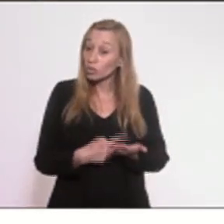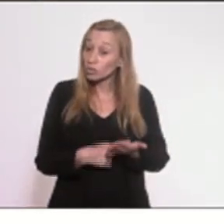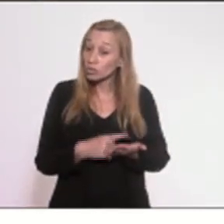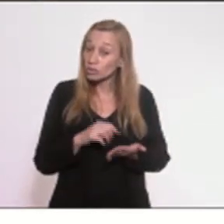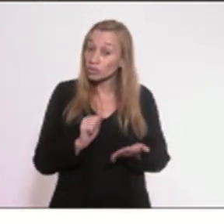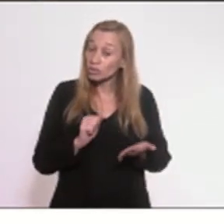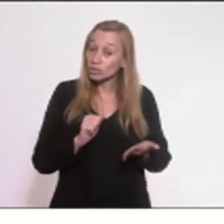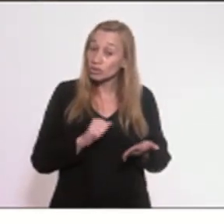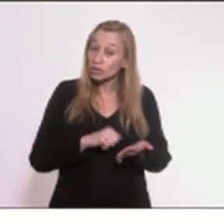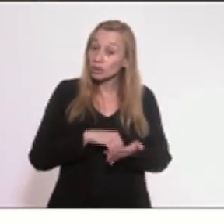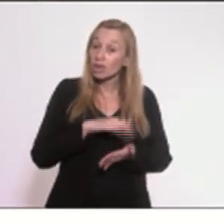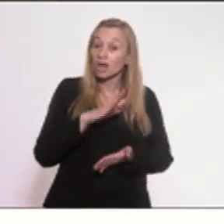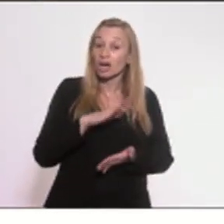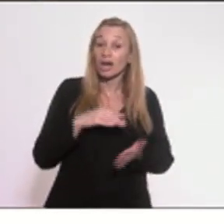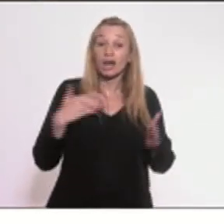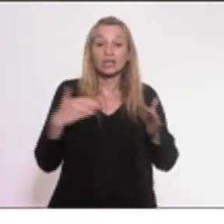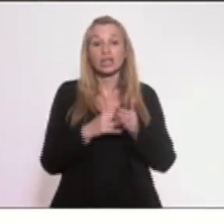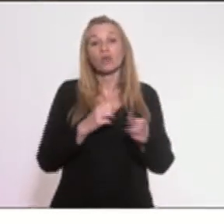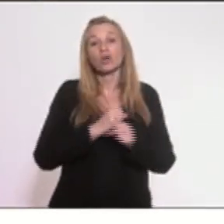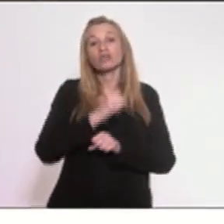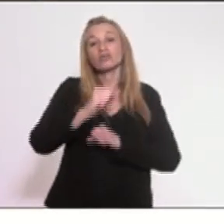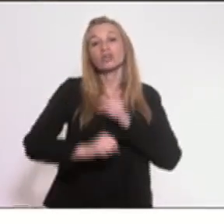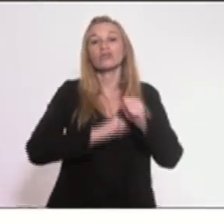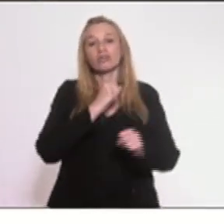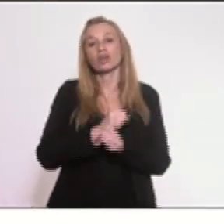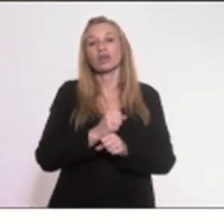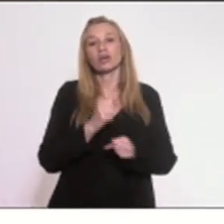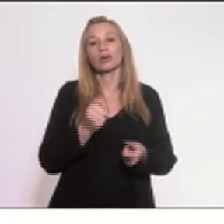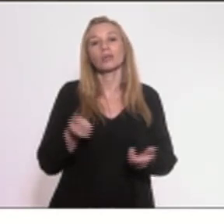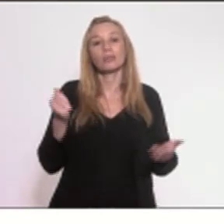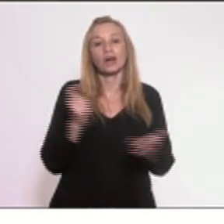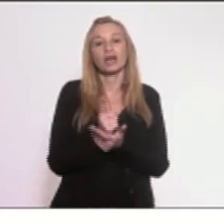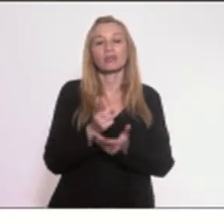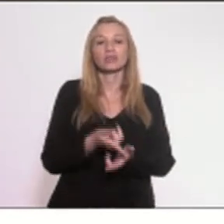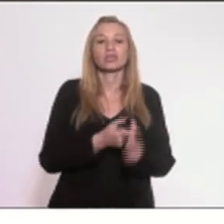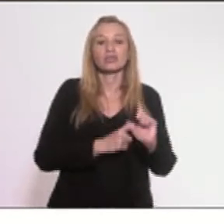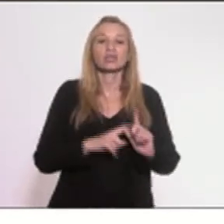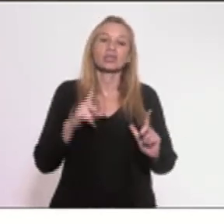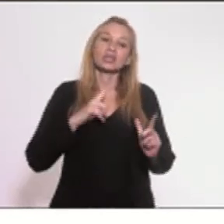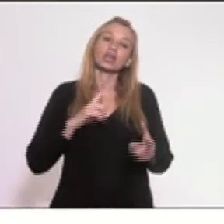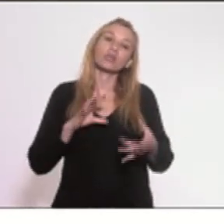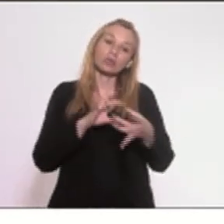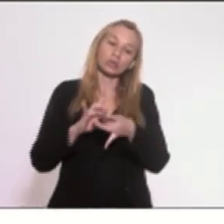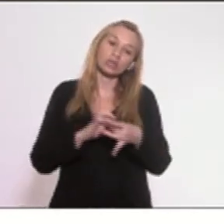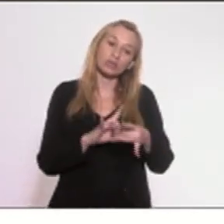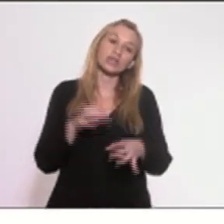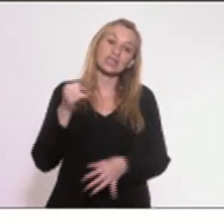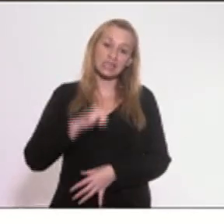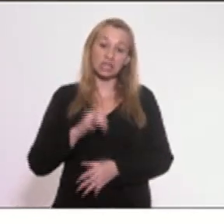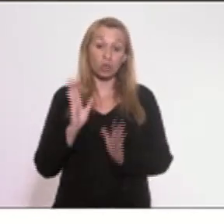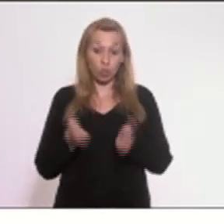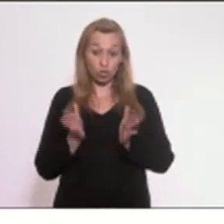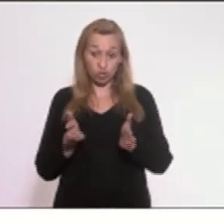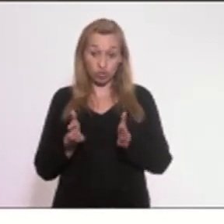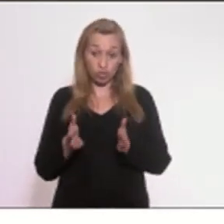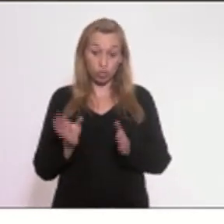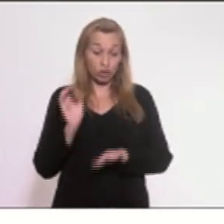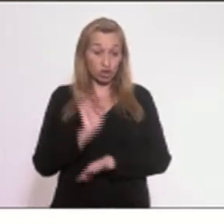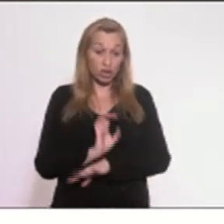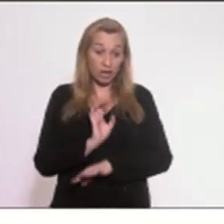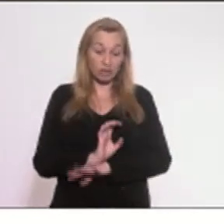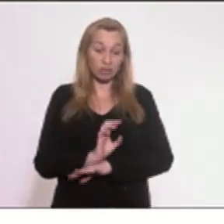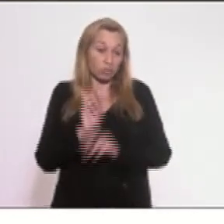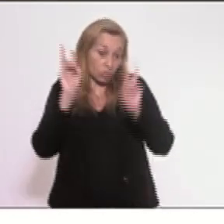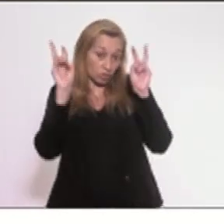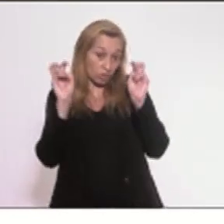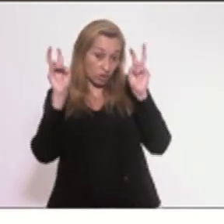suspenso até o ano que vem o pagamento das dívidas que o nosso Estado tem com a União. Se o Estado hoje, presidente, está numa